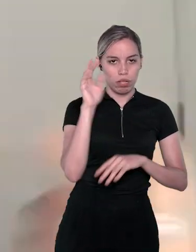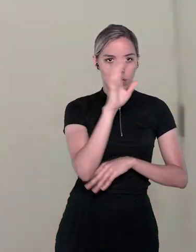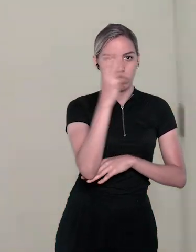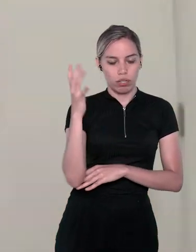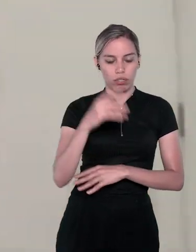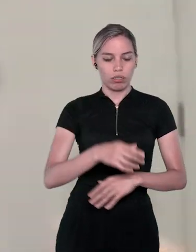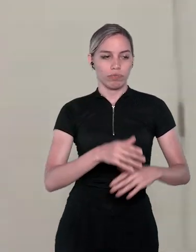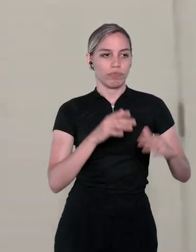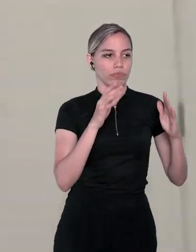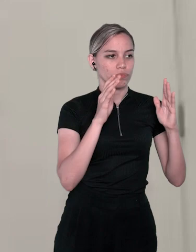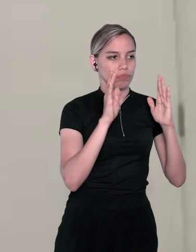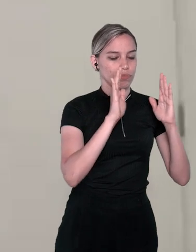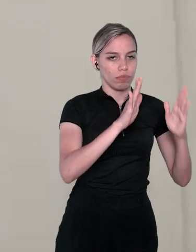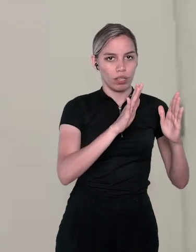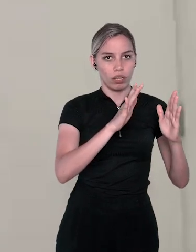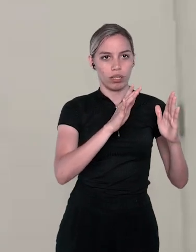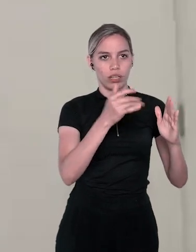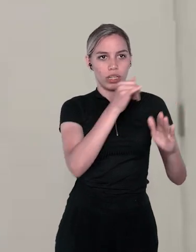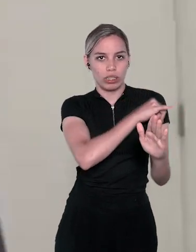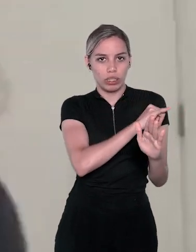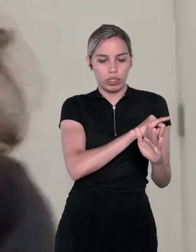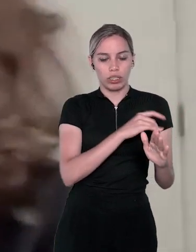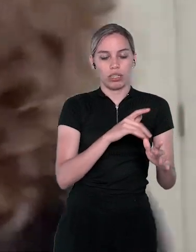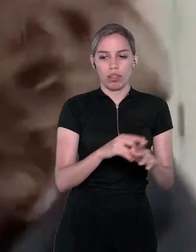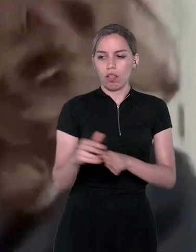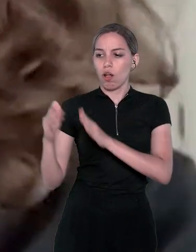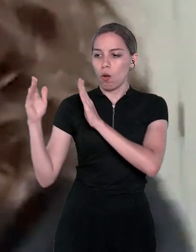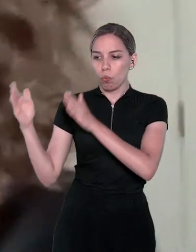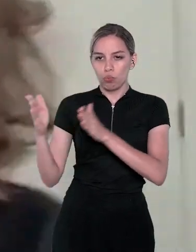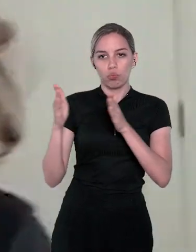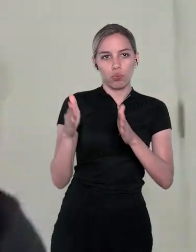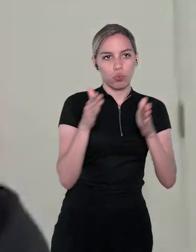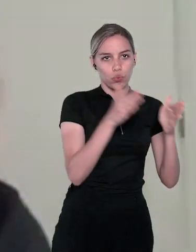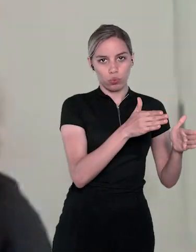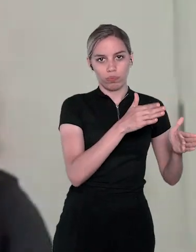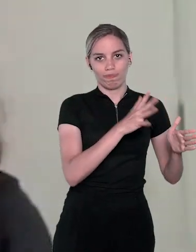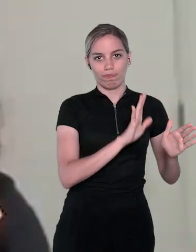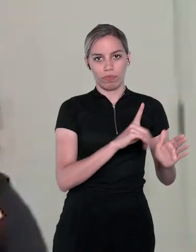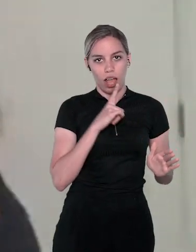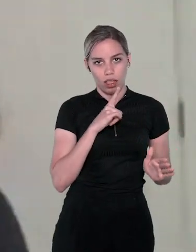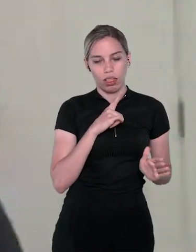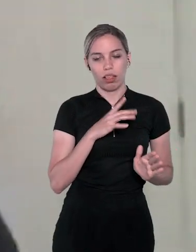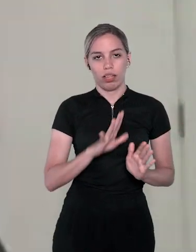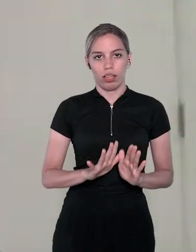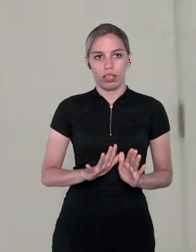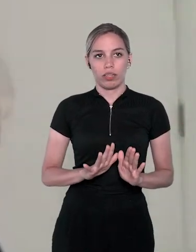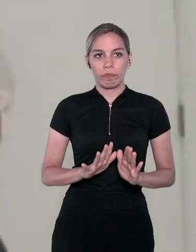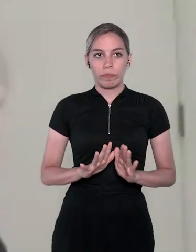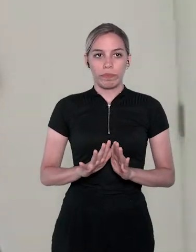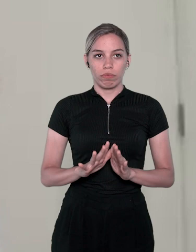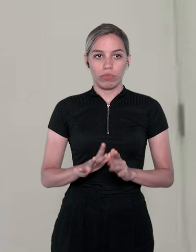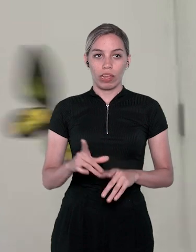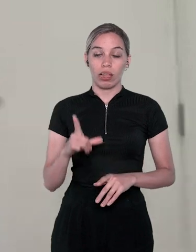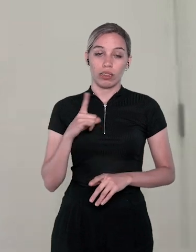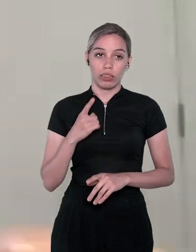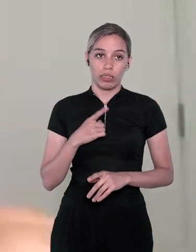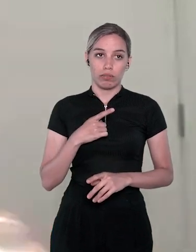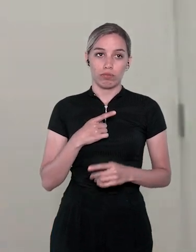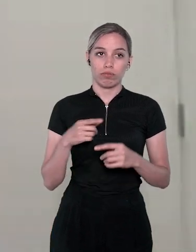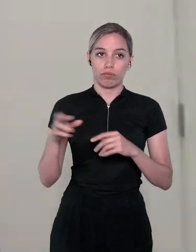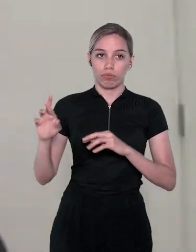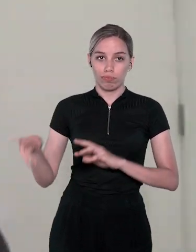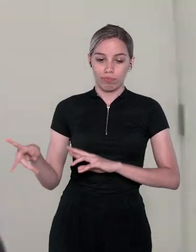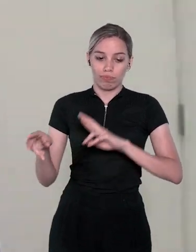Rio, Caju, né? Então, é muito ancorado e tem